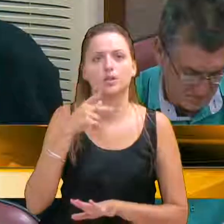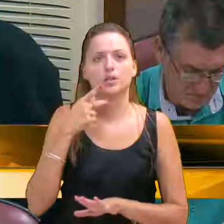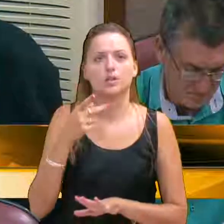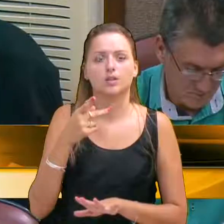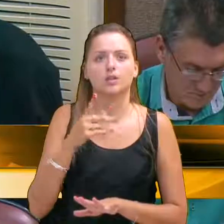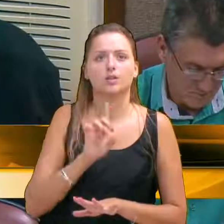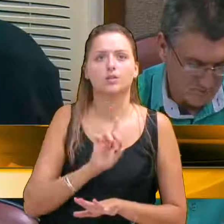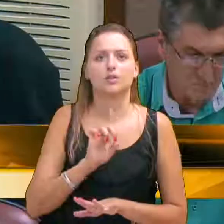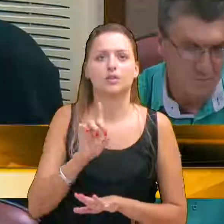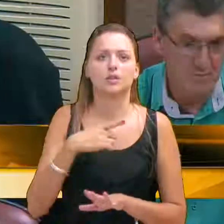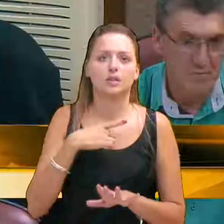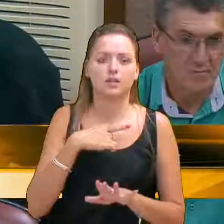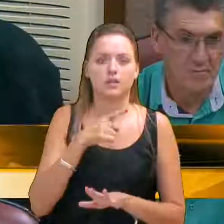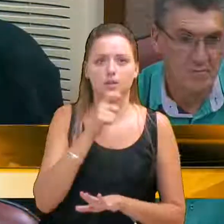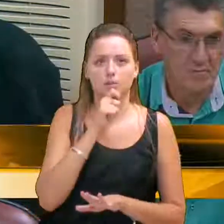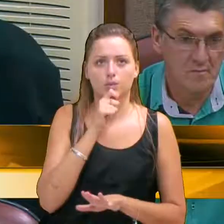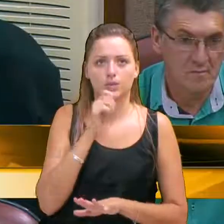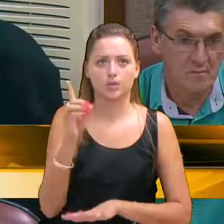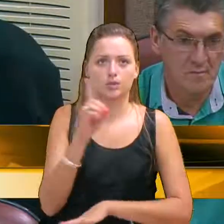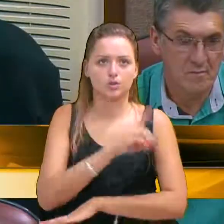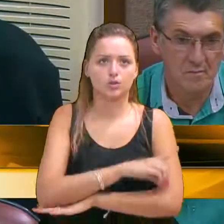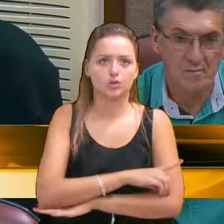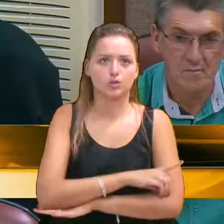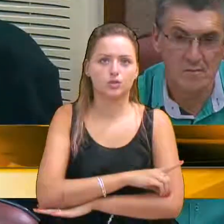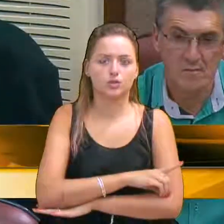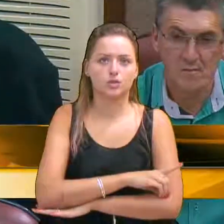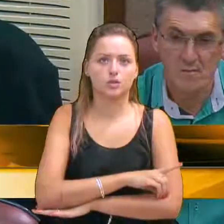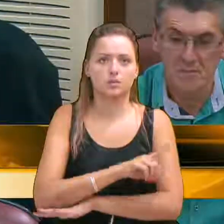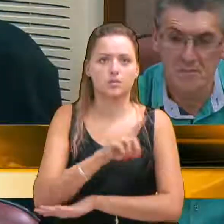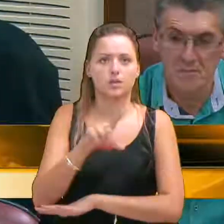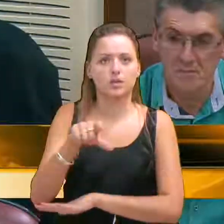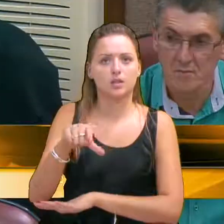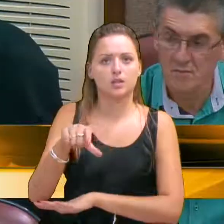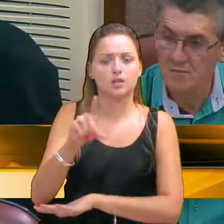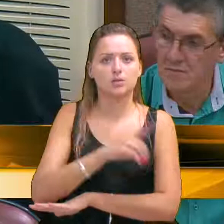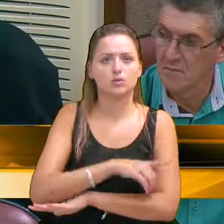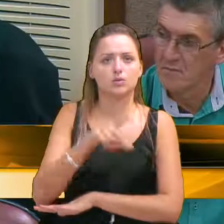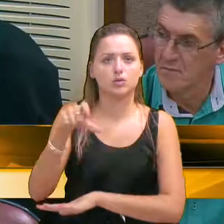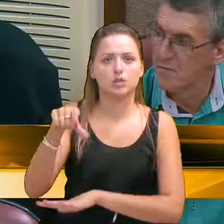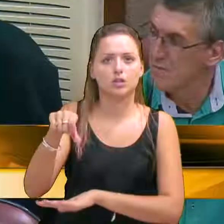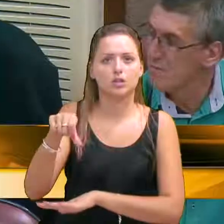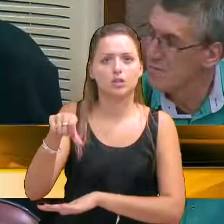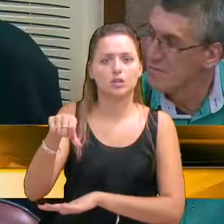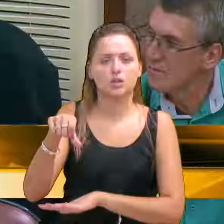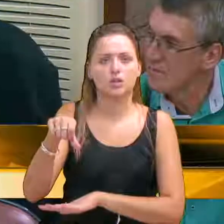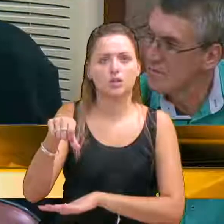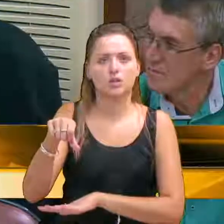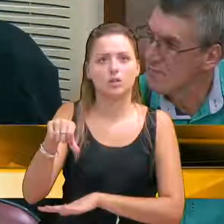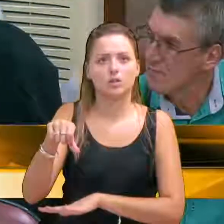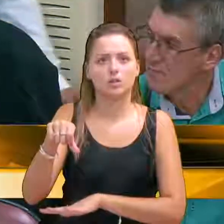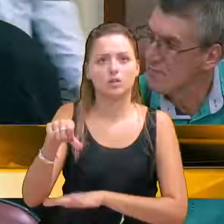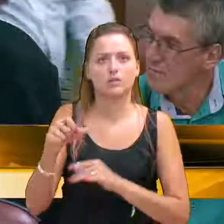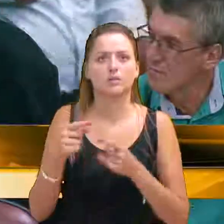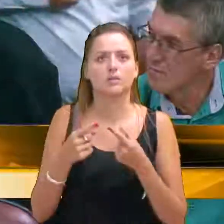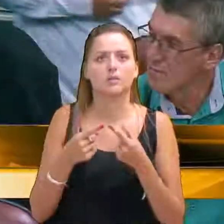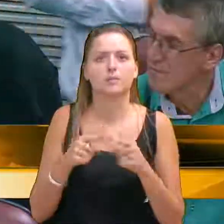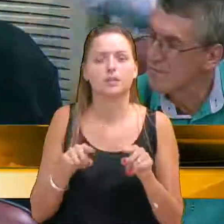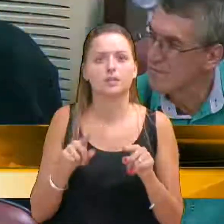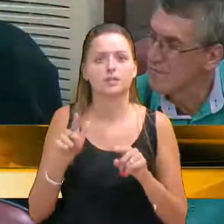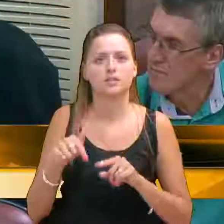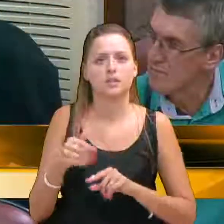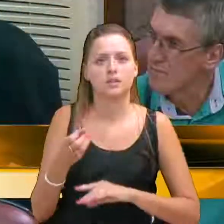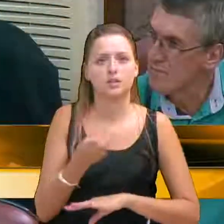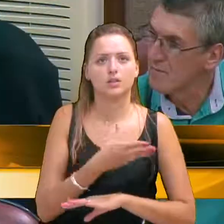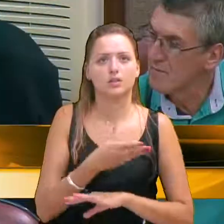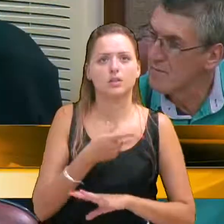dia 9, na semana 9, dados, foi na semana 9, mas é atual, quando a gente